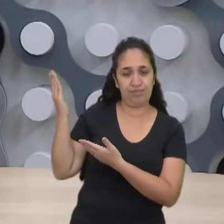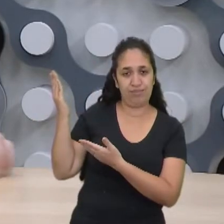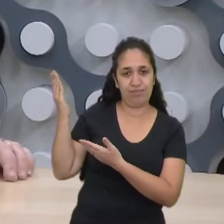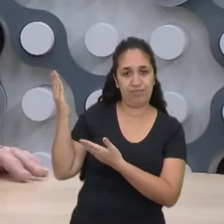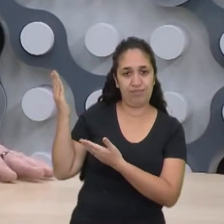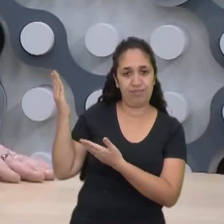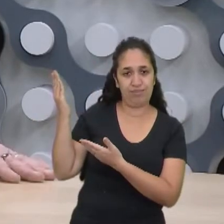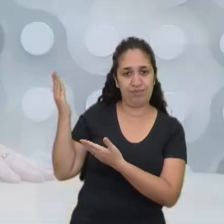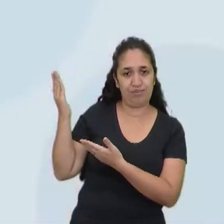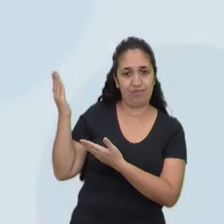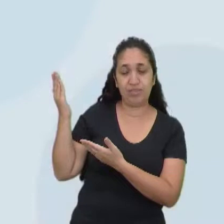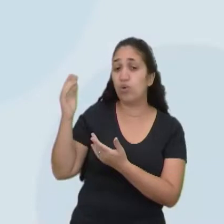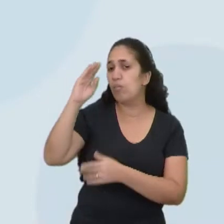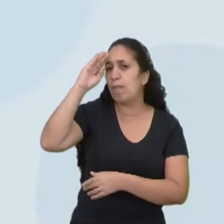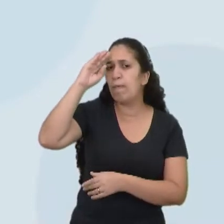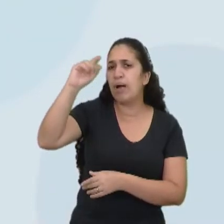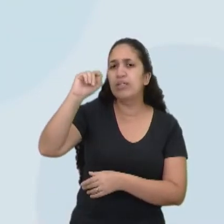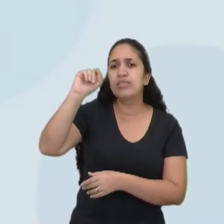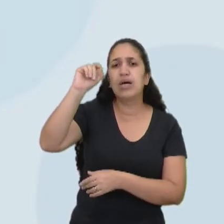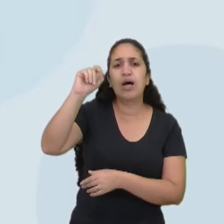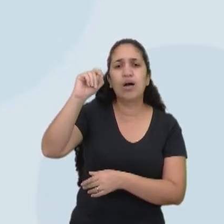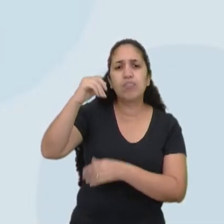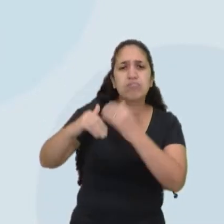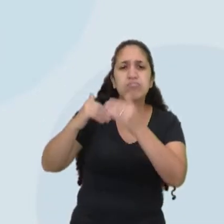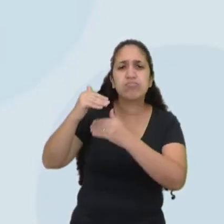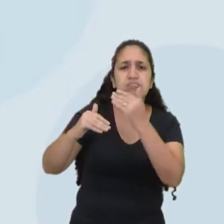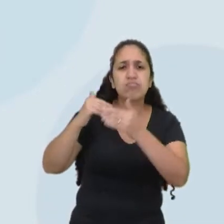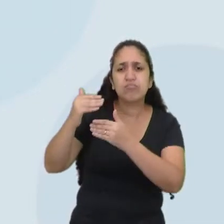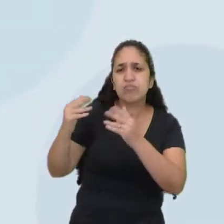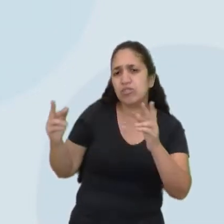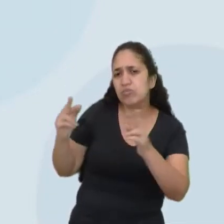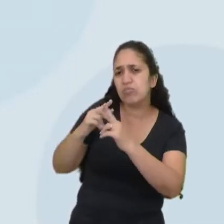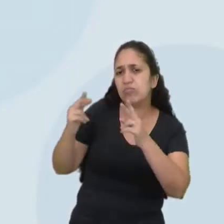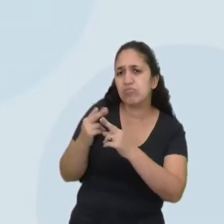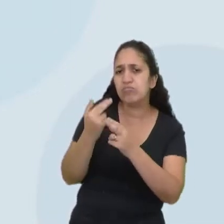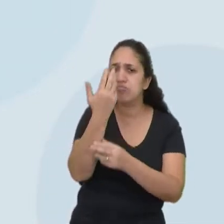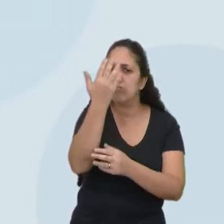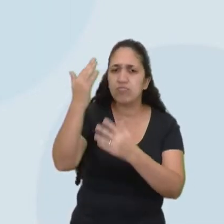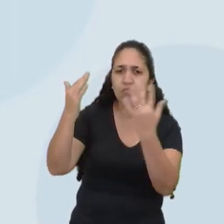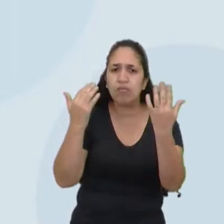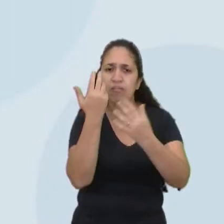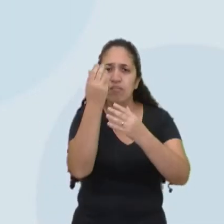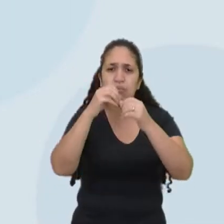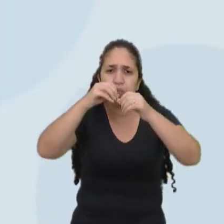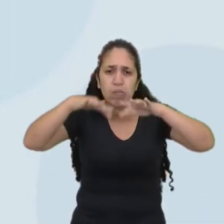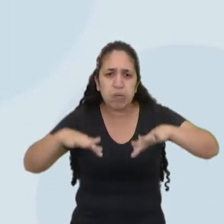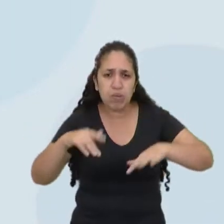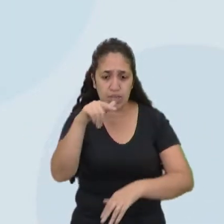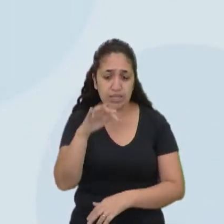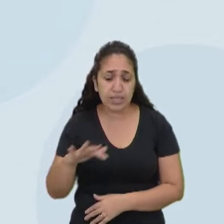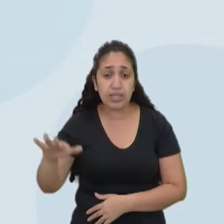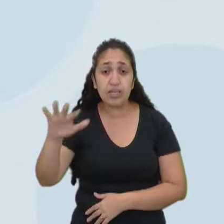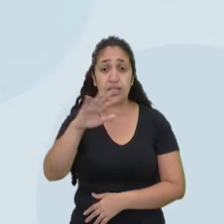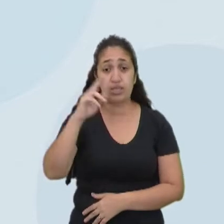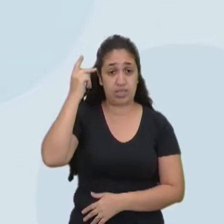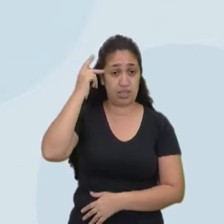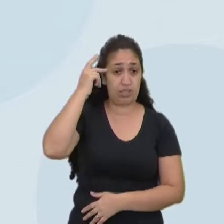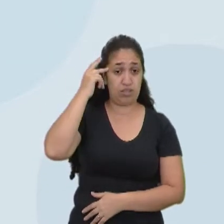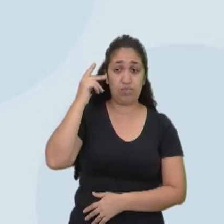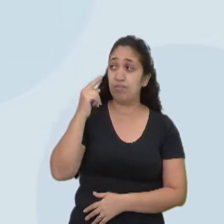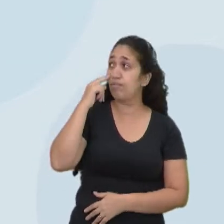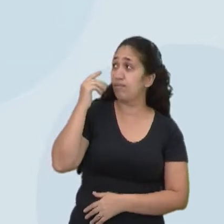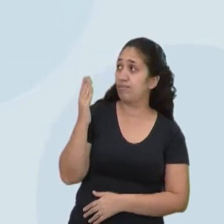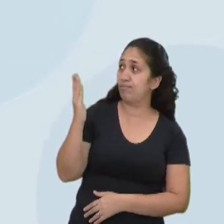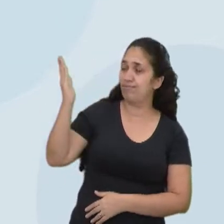suscetibilidade aos principais processos associados a desastres naturais no estado de São Paulo. Então nós temos